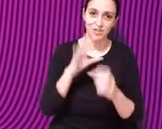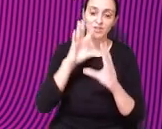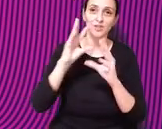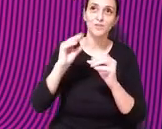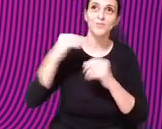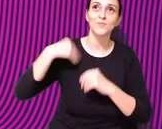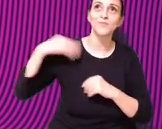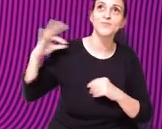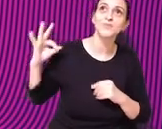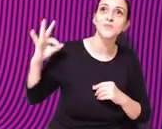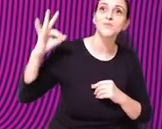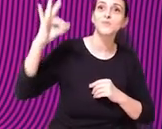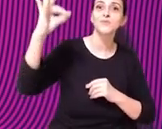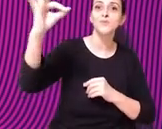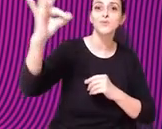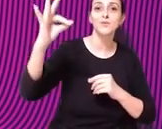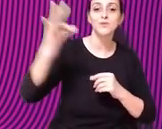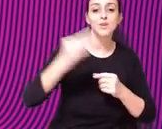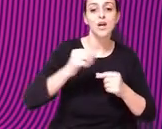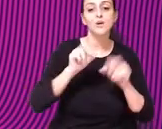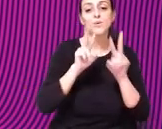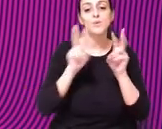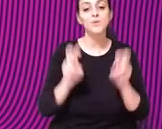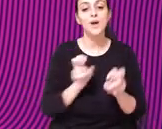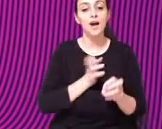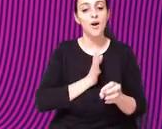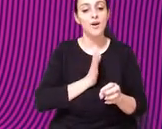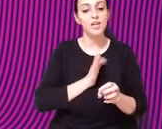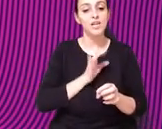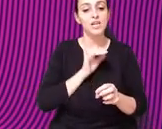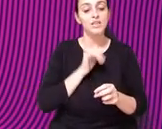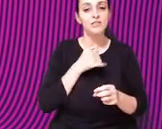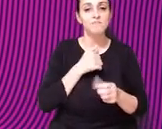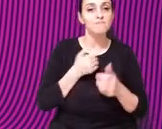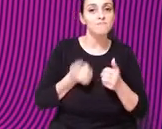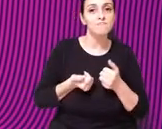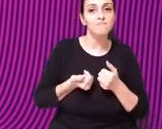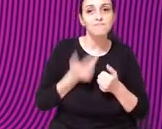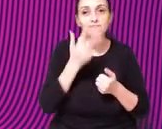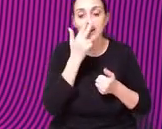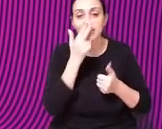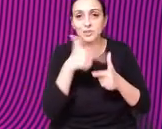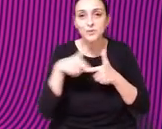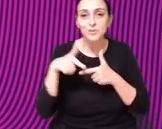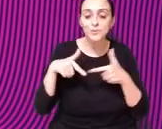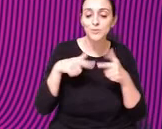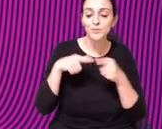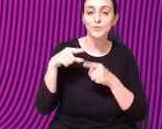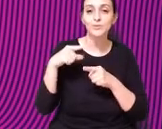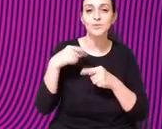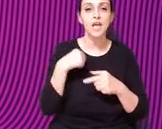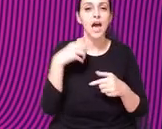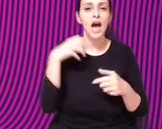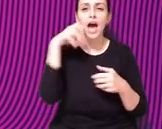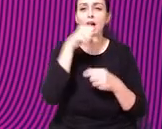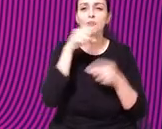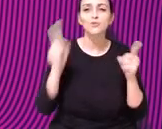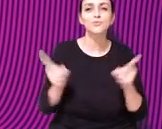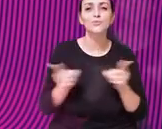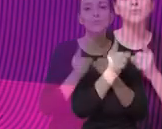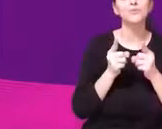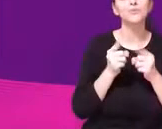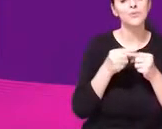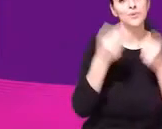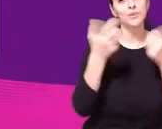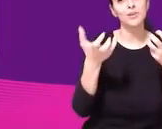de insuficiência cardíaca. Eu vou ter que passar algumas coisas muito rapidamente. Eu queria falar de